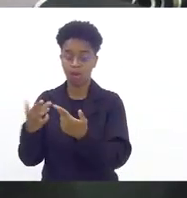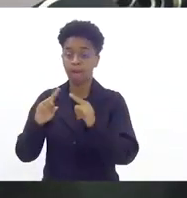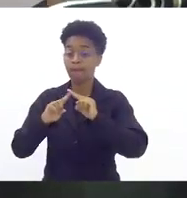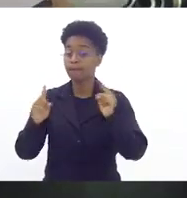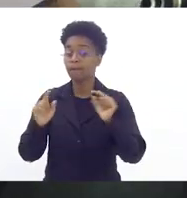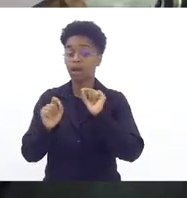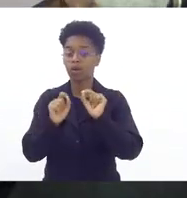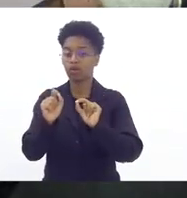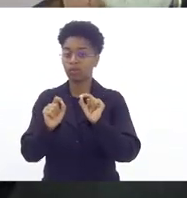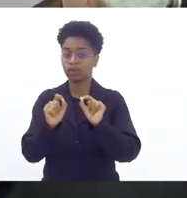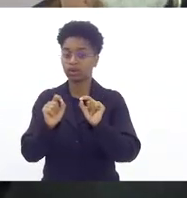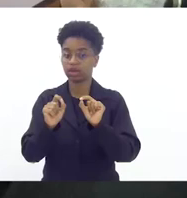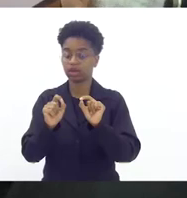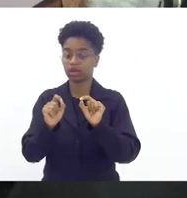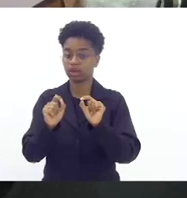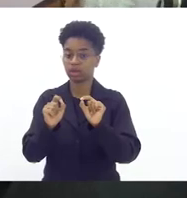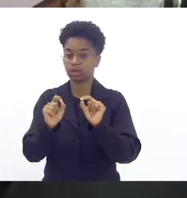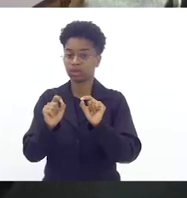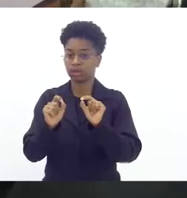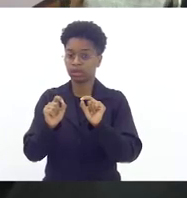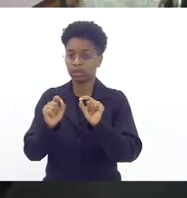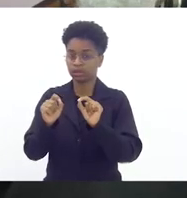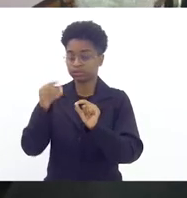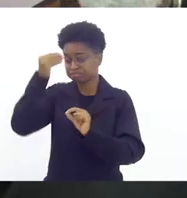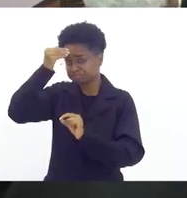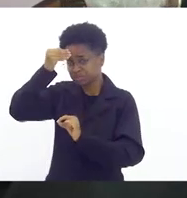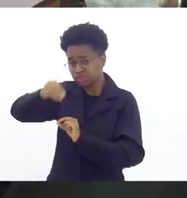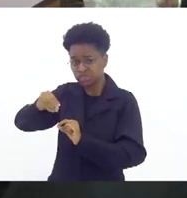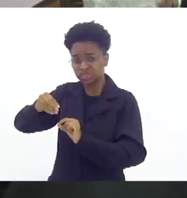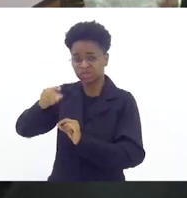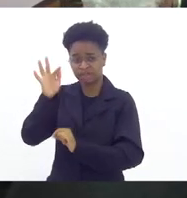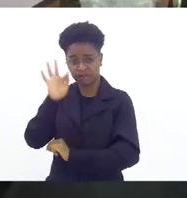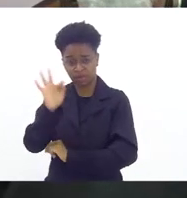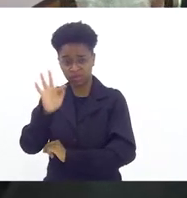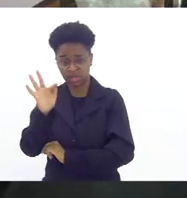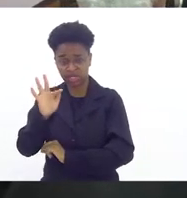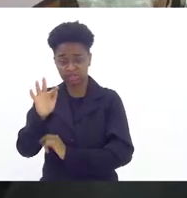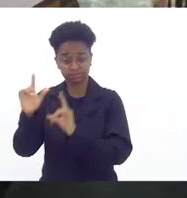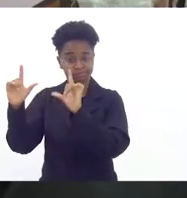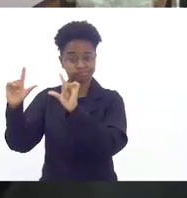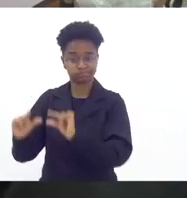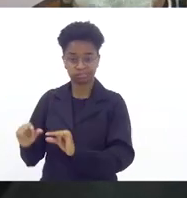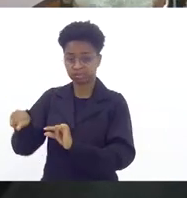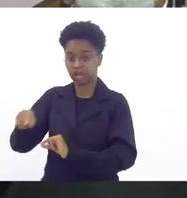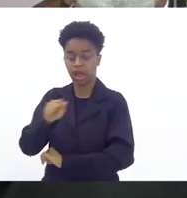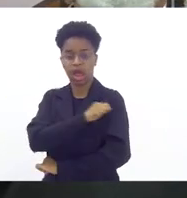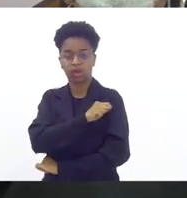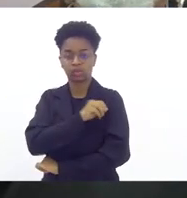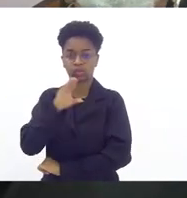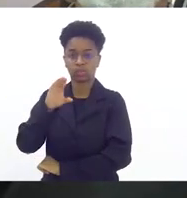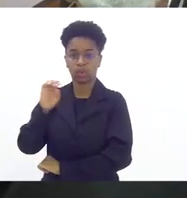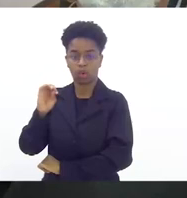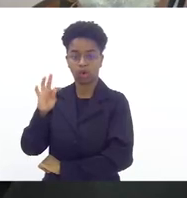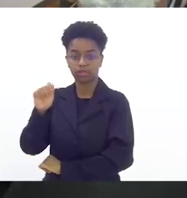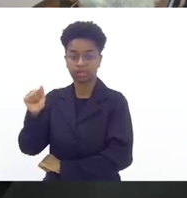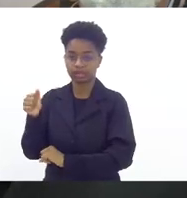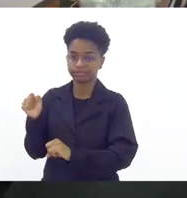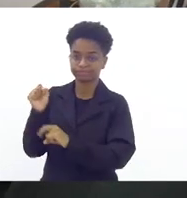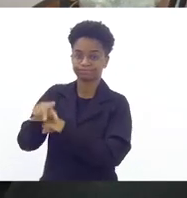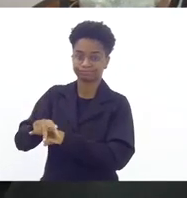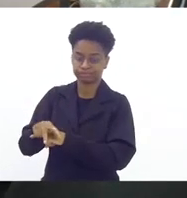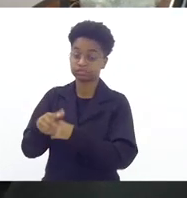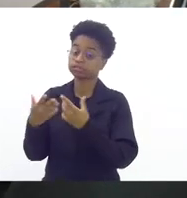de evasão era duas vezes menor, ou seja, os